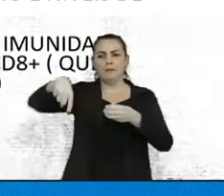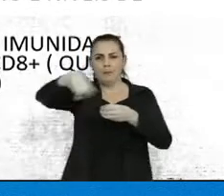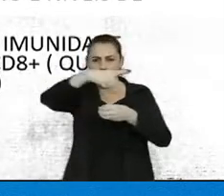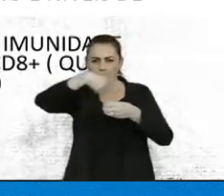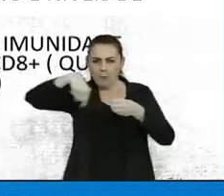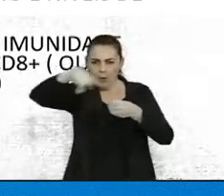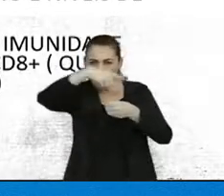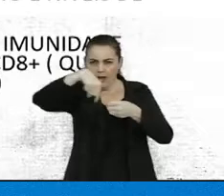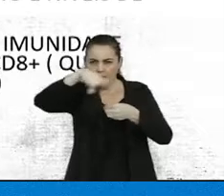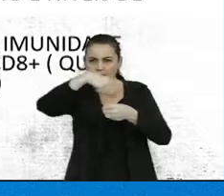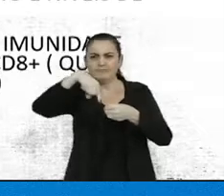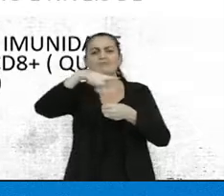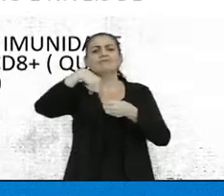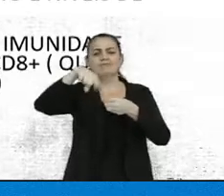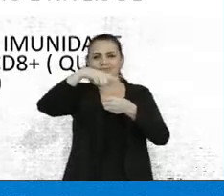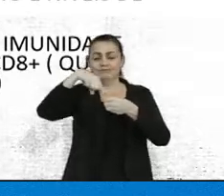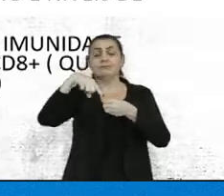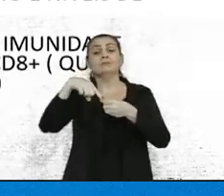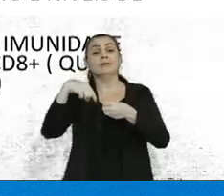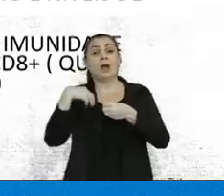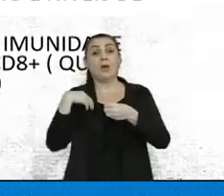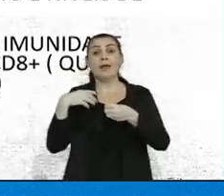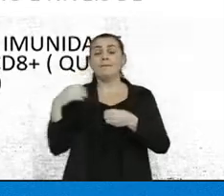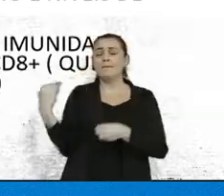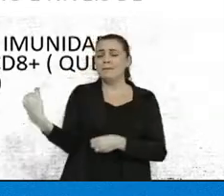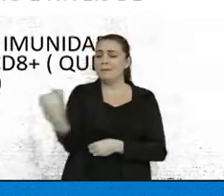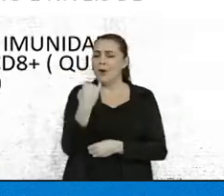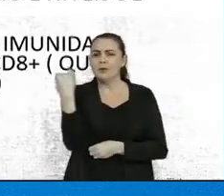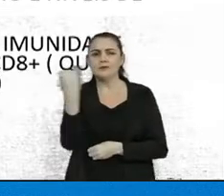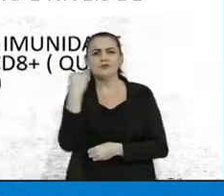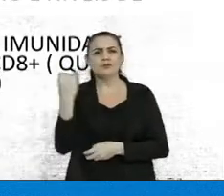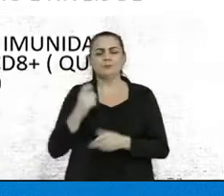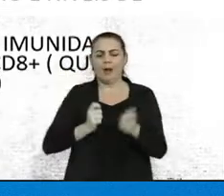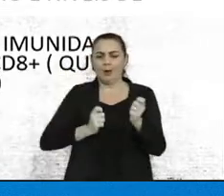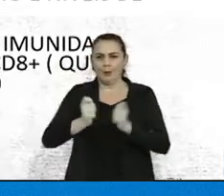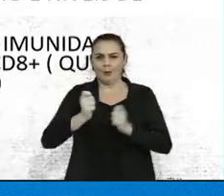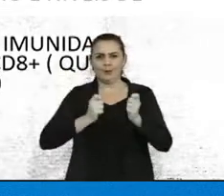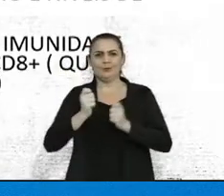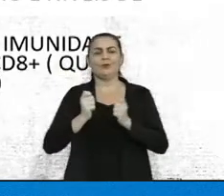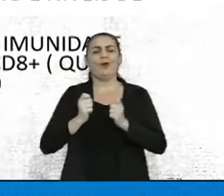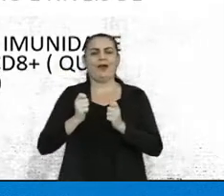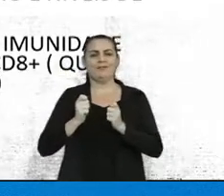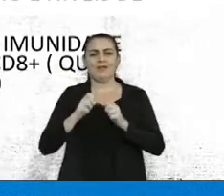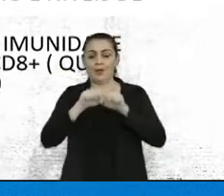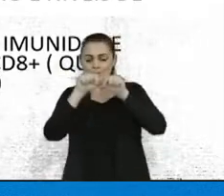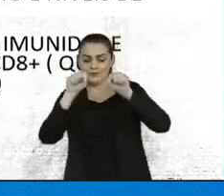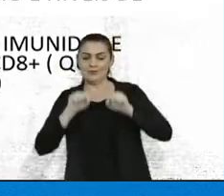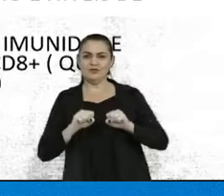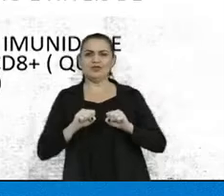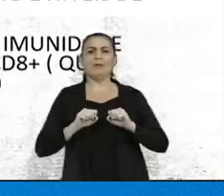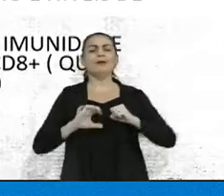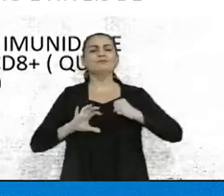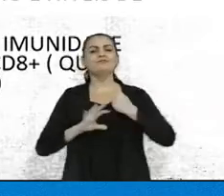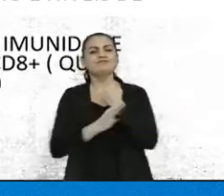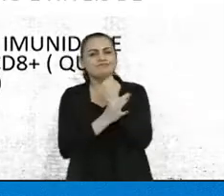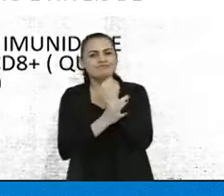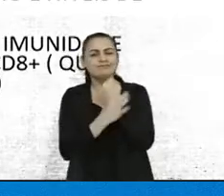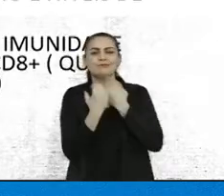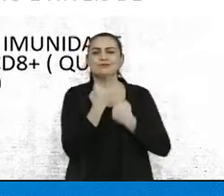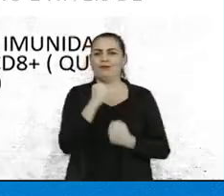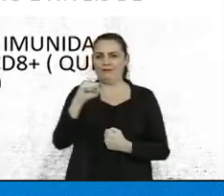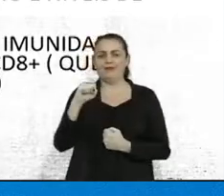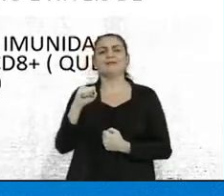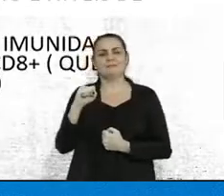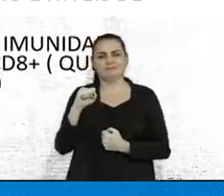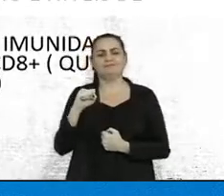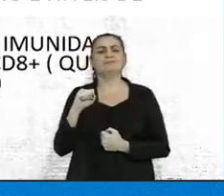nosso sistema imunológico. É importantíssimo para que o nosso sistema imunológico apresente uma característica, uma qualidade do